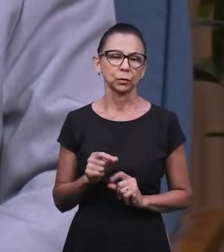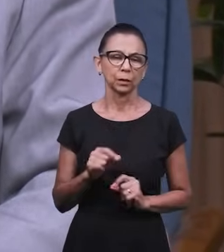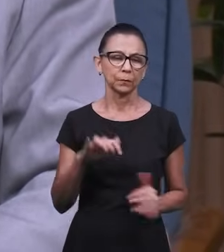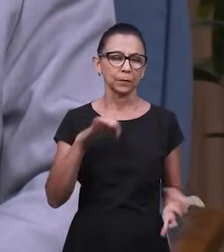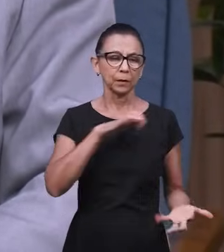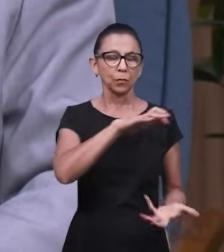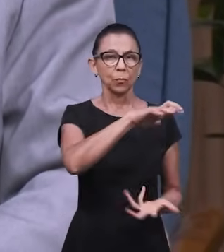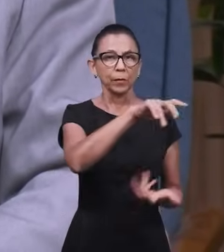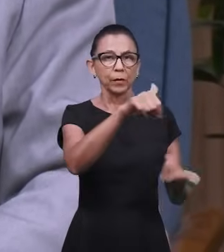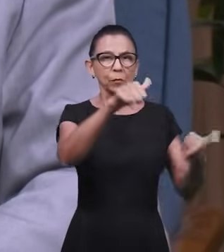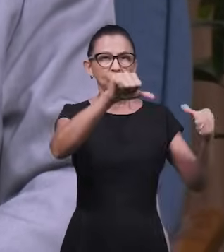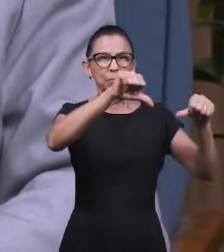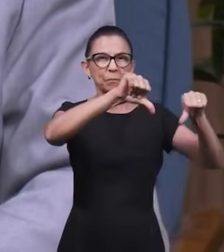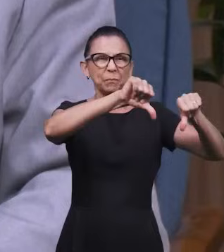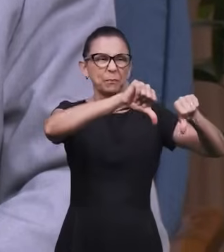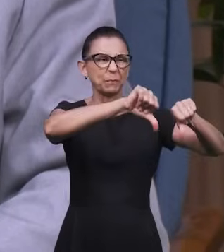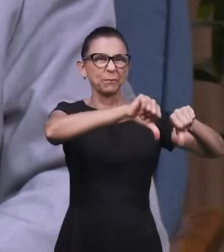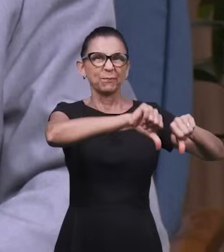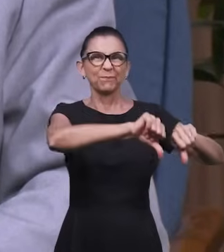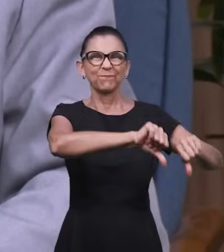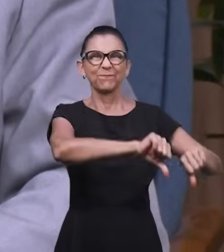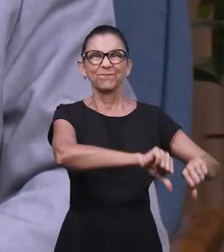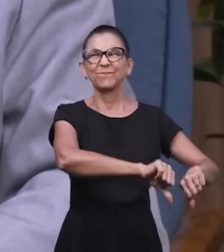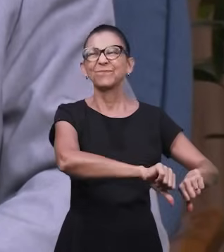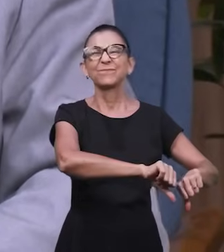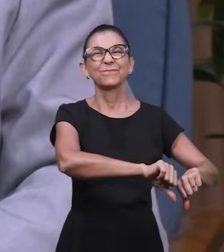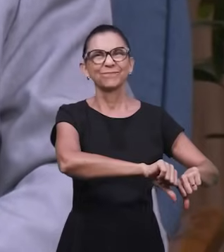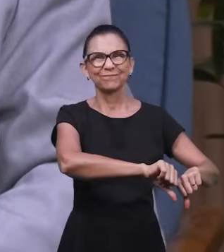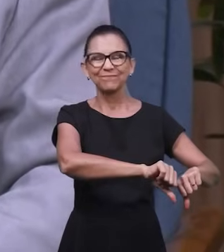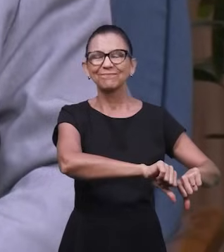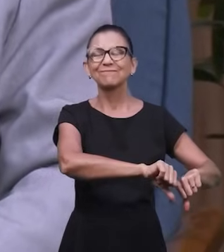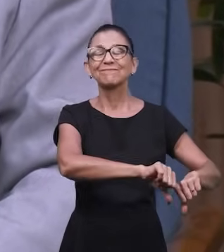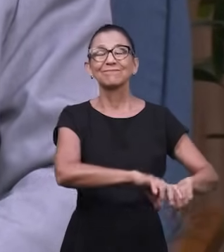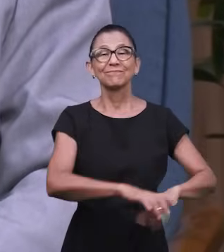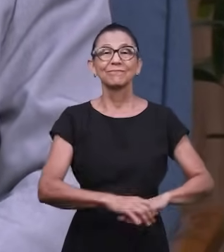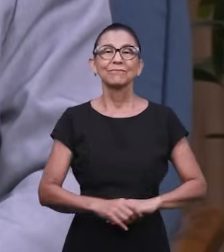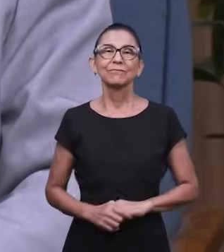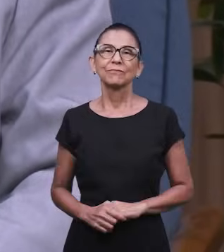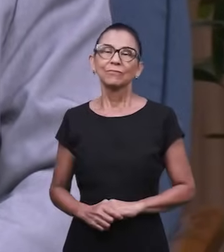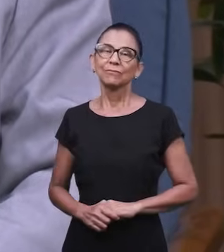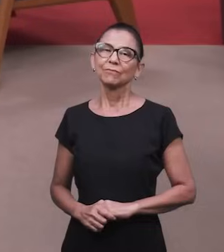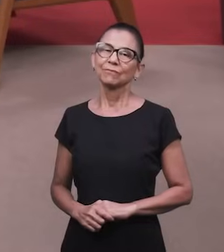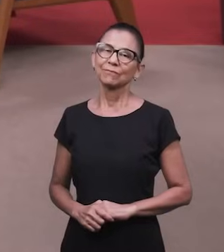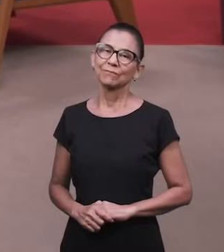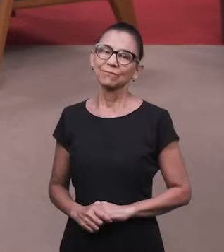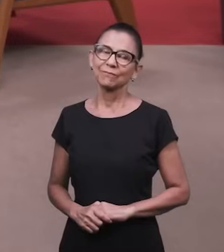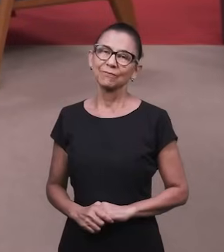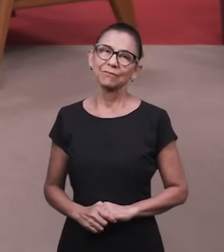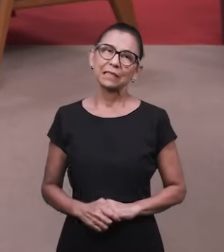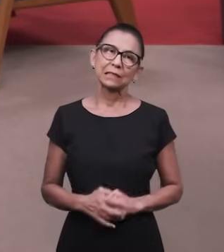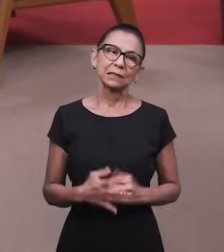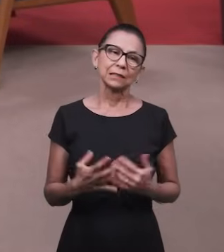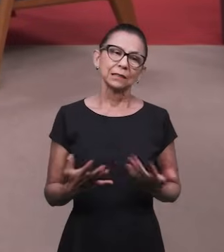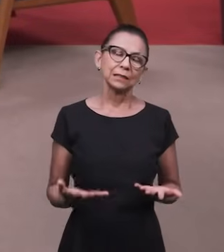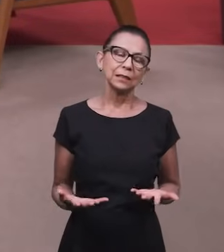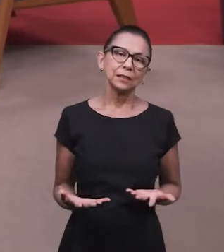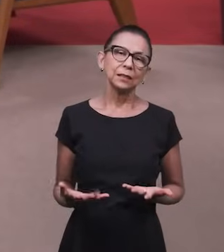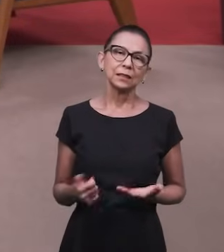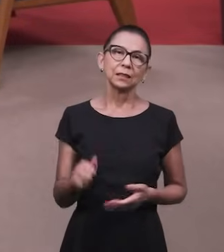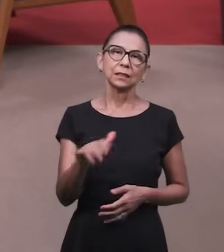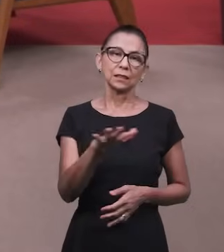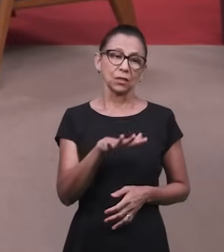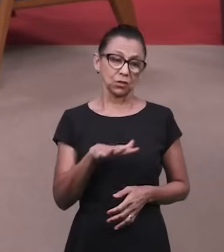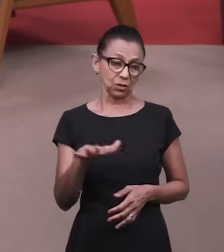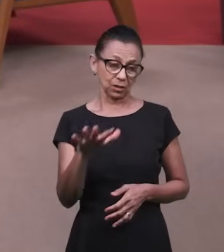está mergulhado no caos. E você pode tanto perceber essa realidade de uma maneira